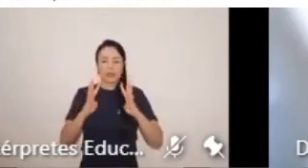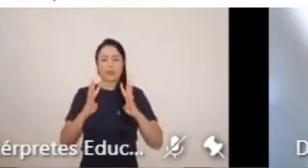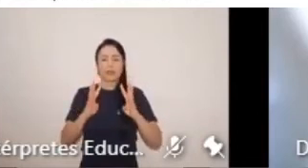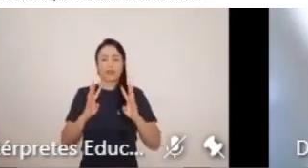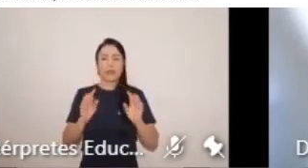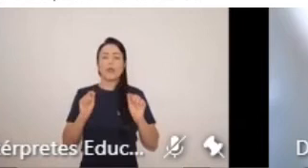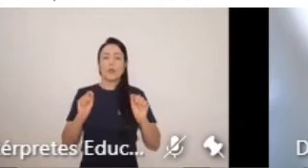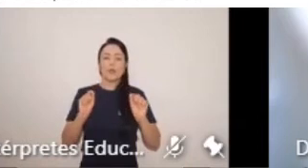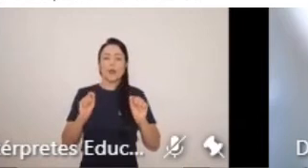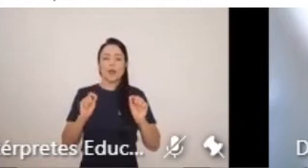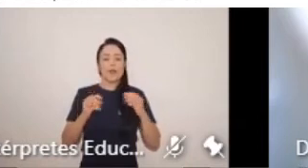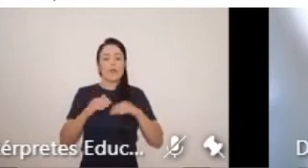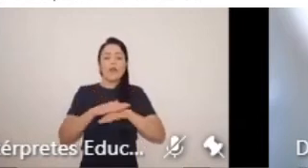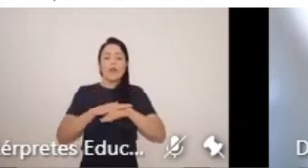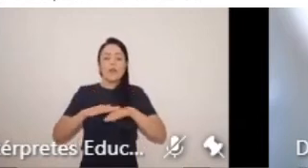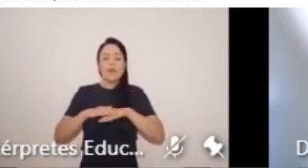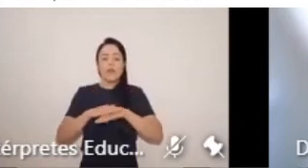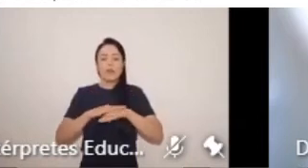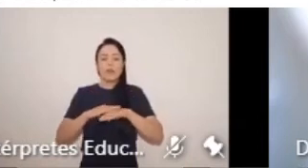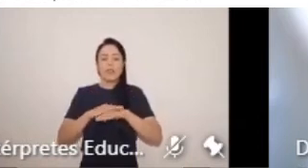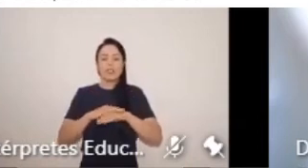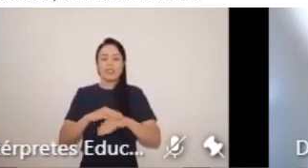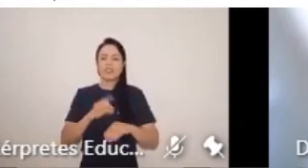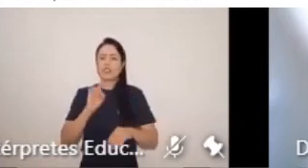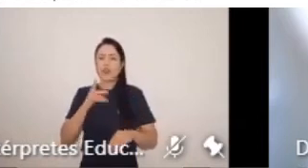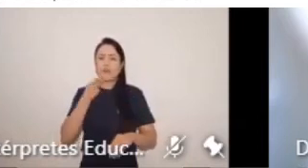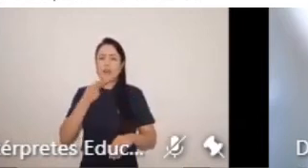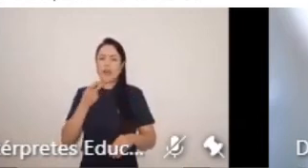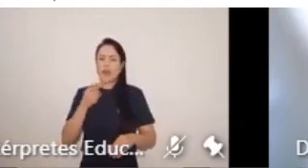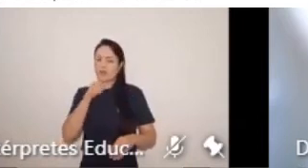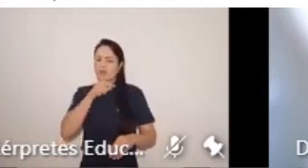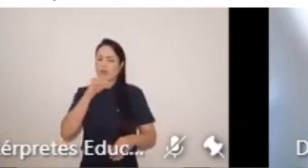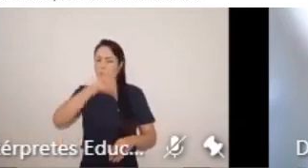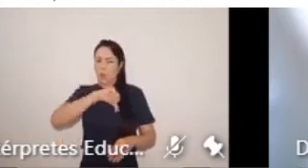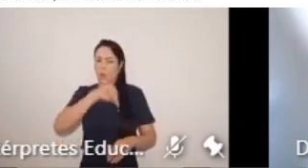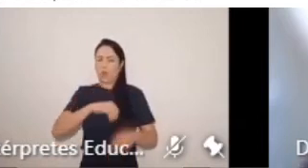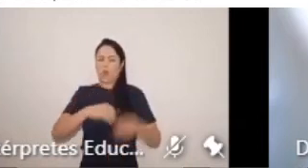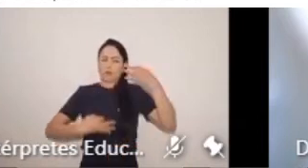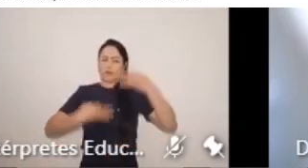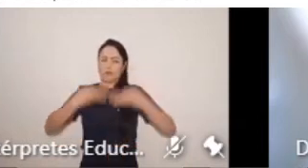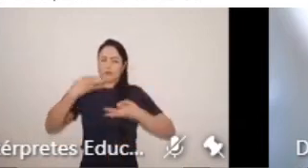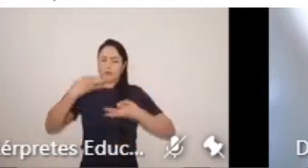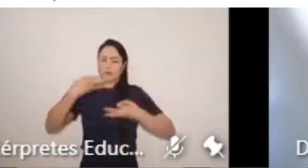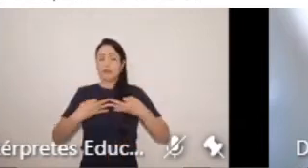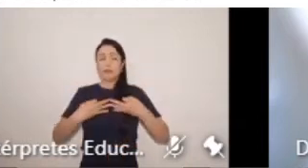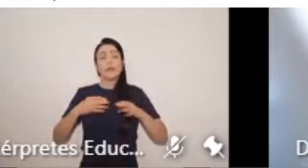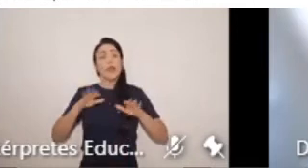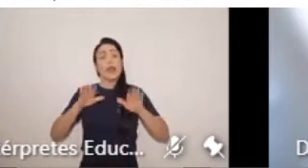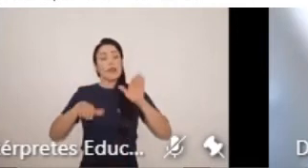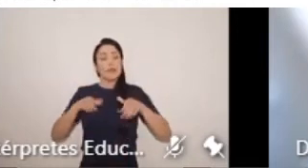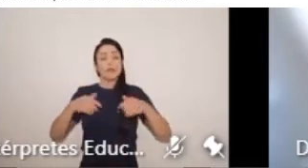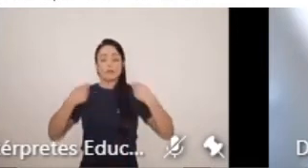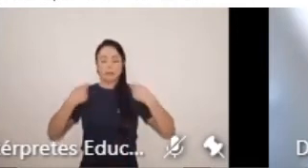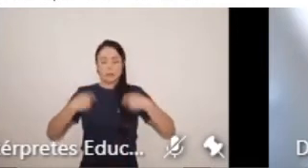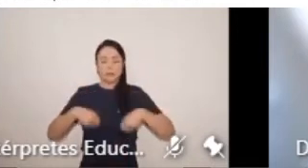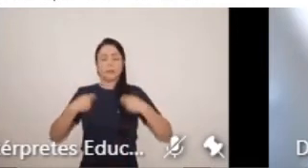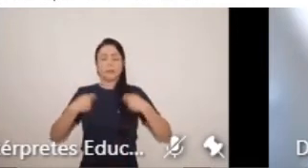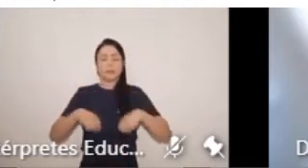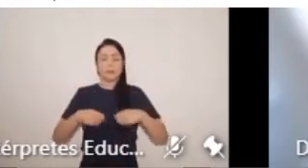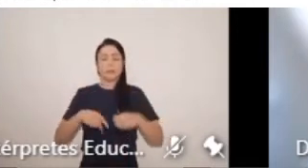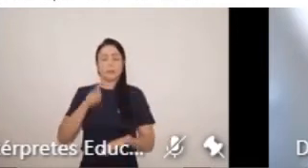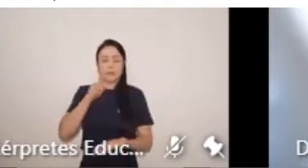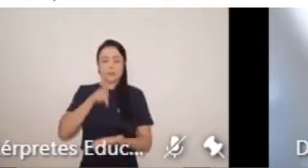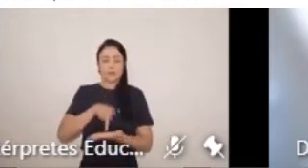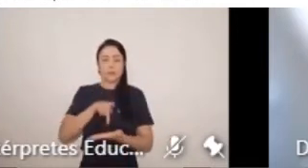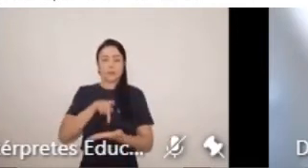que não apenas demonize a judicialização, mas que a veja também como um elemento necessário da nossa realidade e